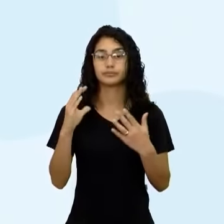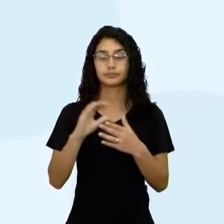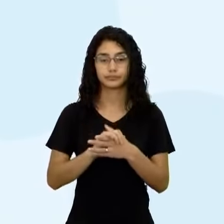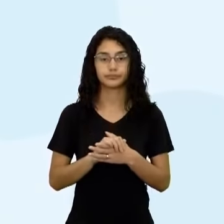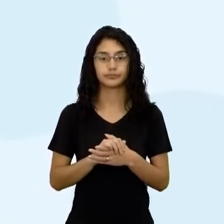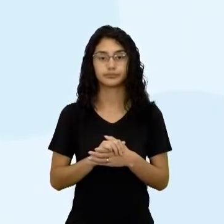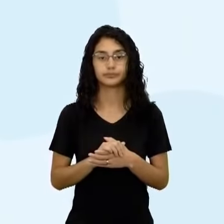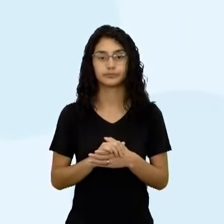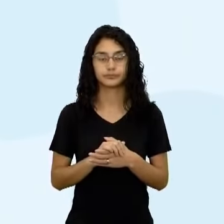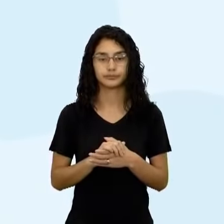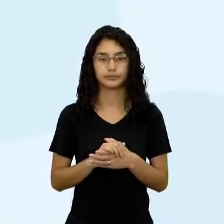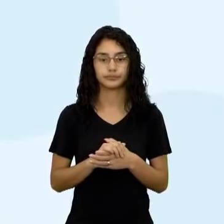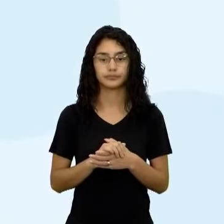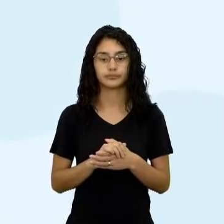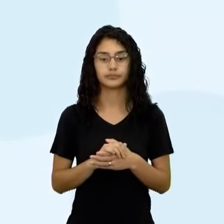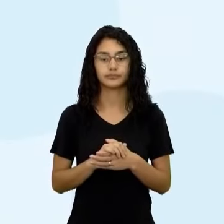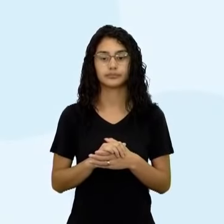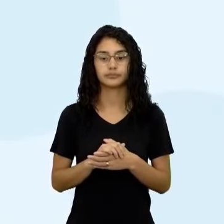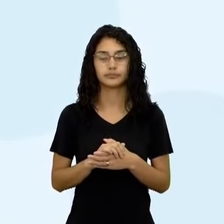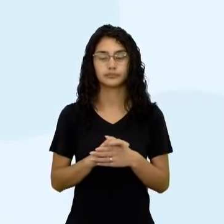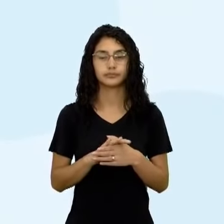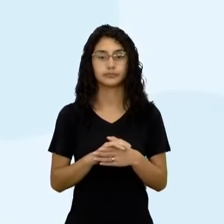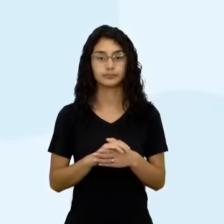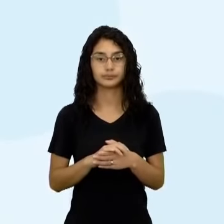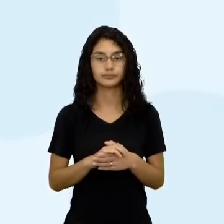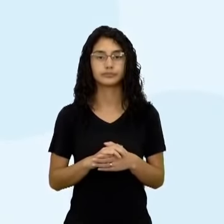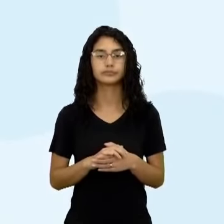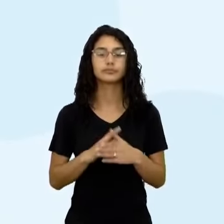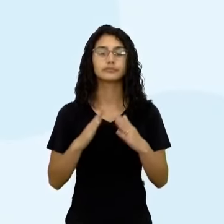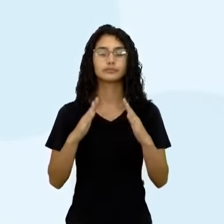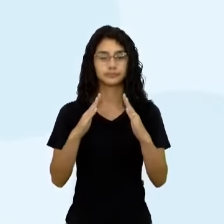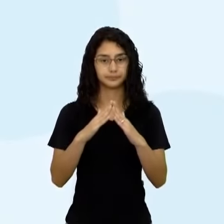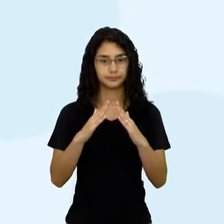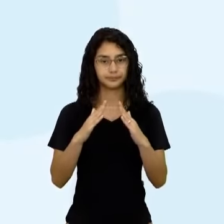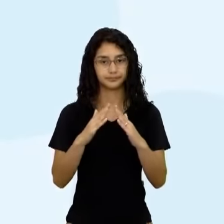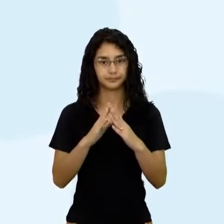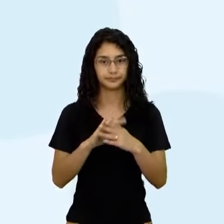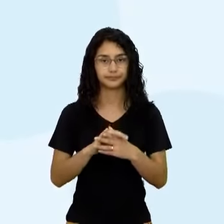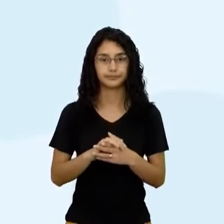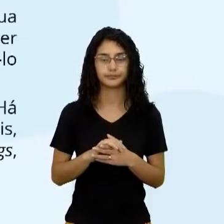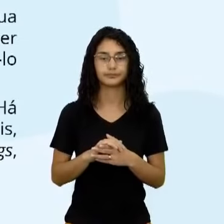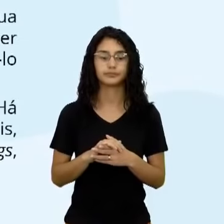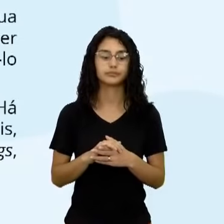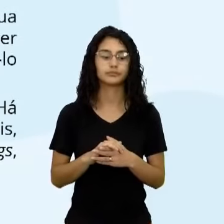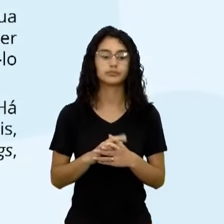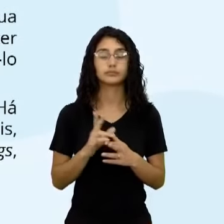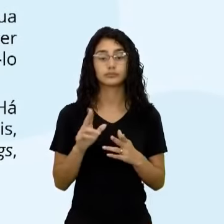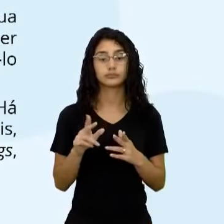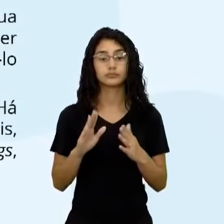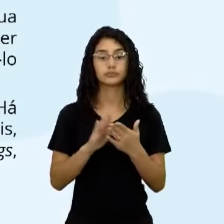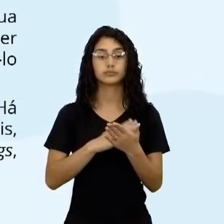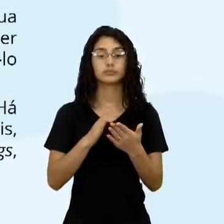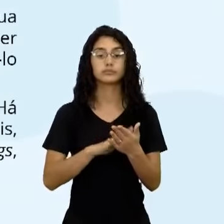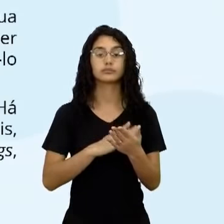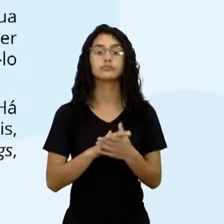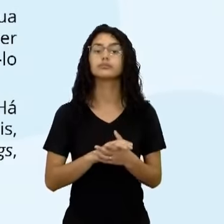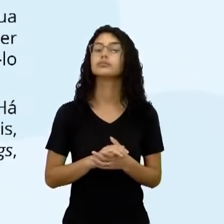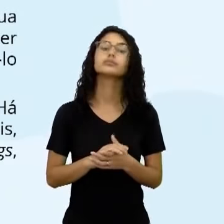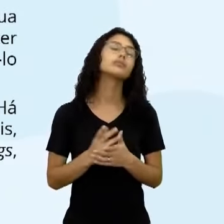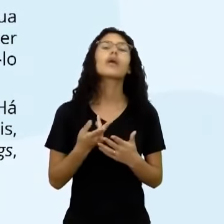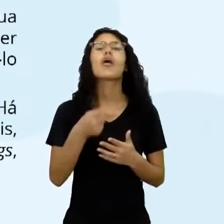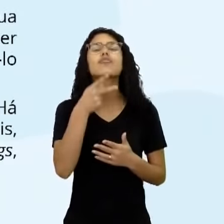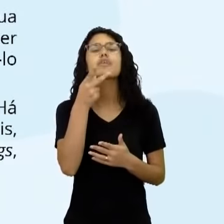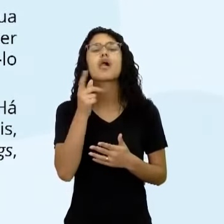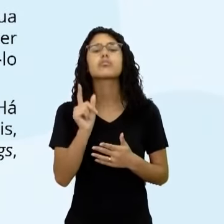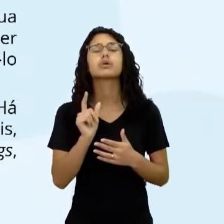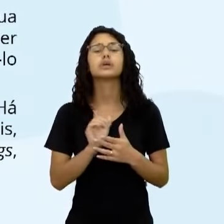é a casa dos entre parentes aí loucos né que se chamava lá e como ele chama no livro né Muito bem vamos